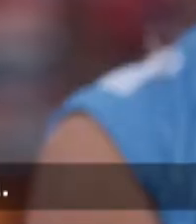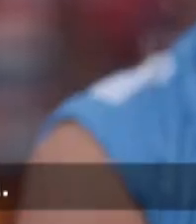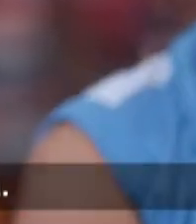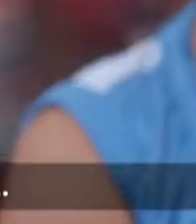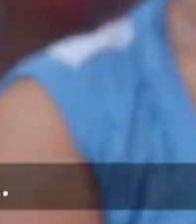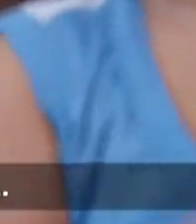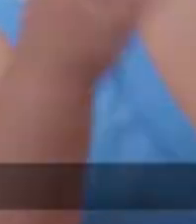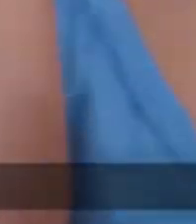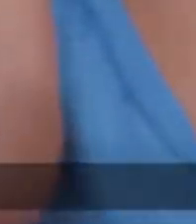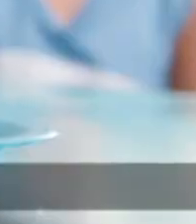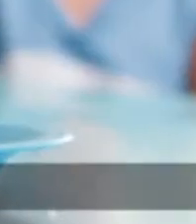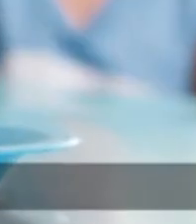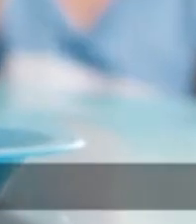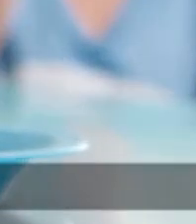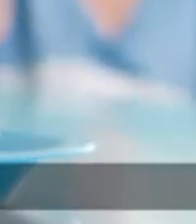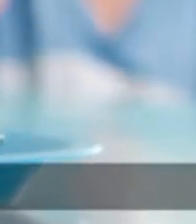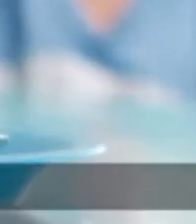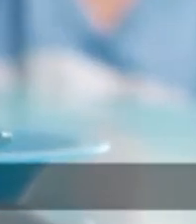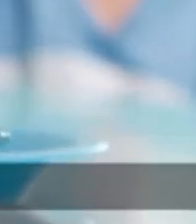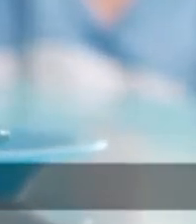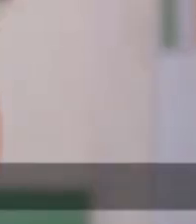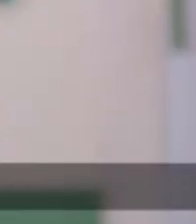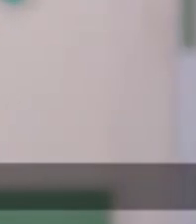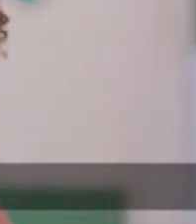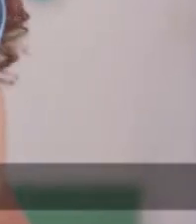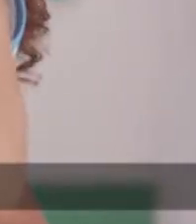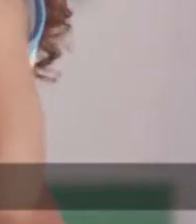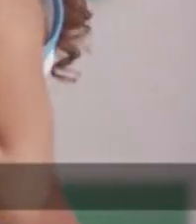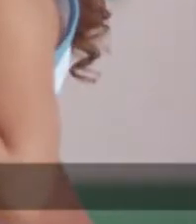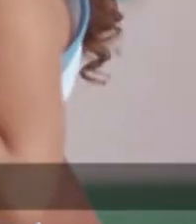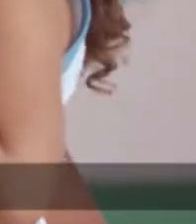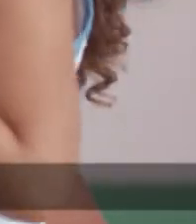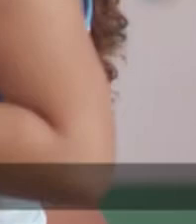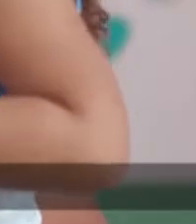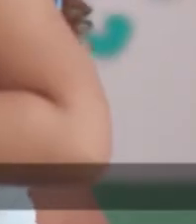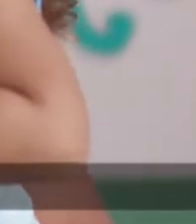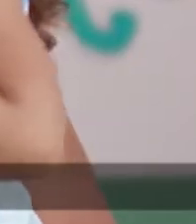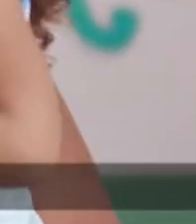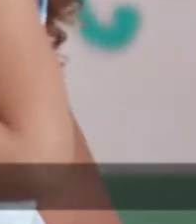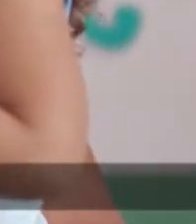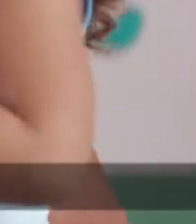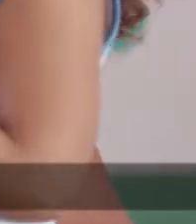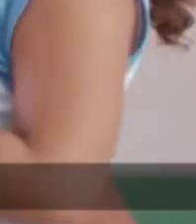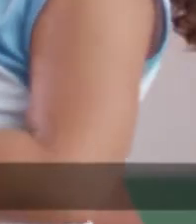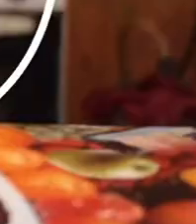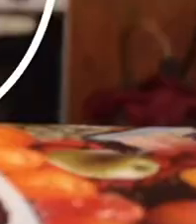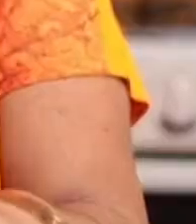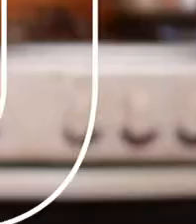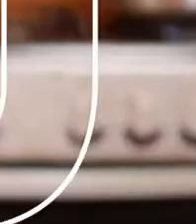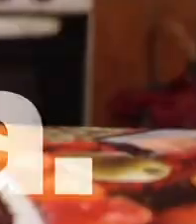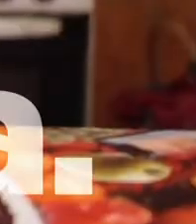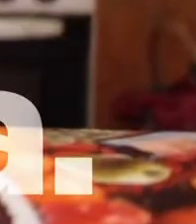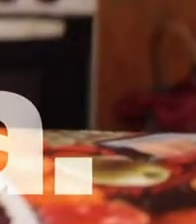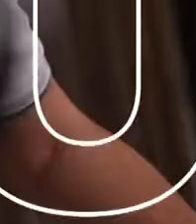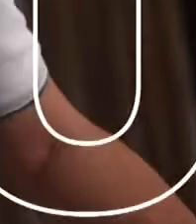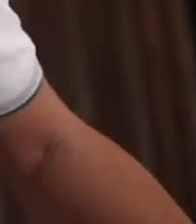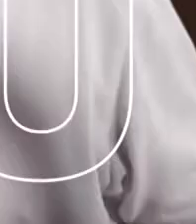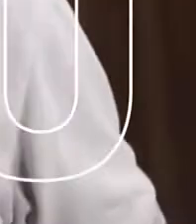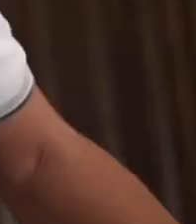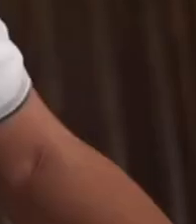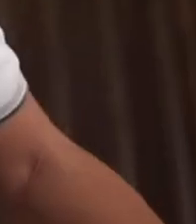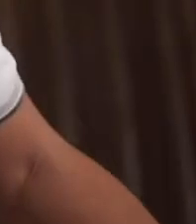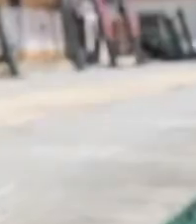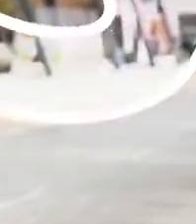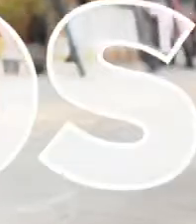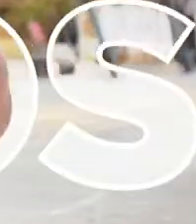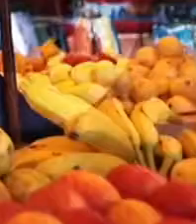na periferia. Prefeitura e você. Uma fortaleza melhor é a gente que faz. Eu sou a Câmara. Eu